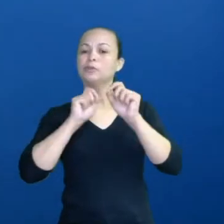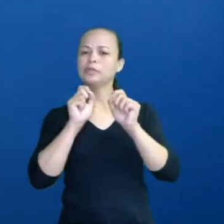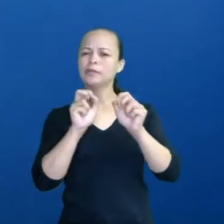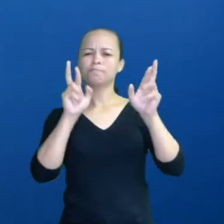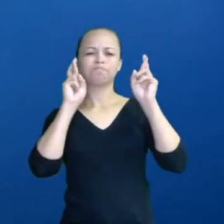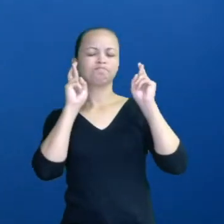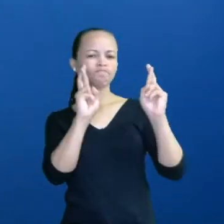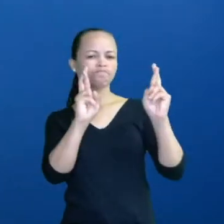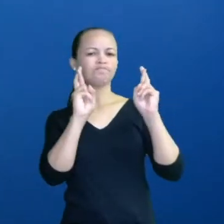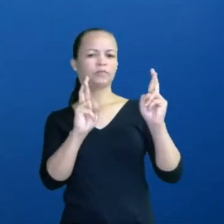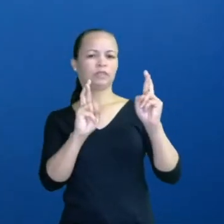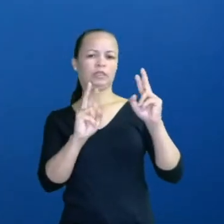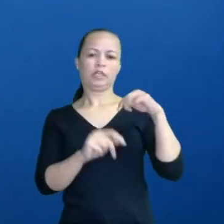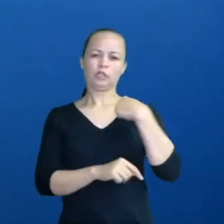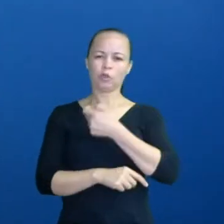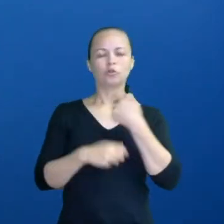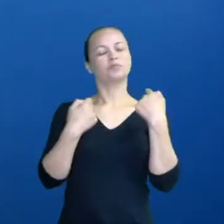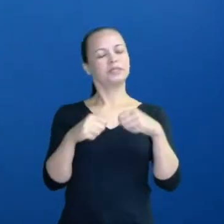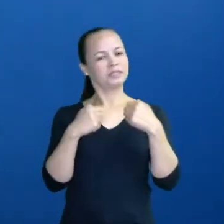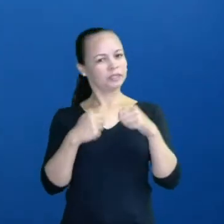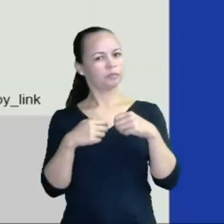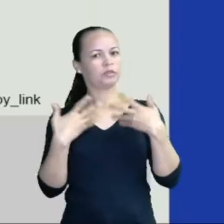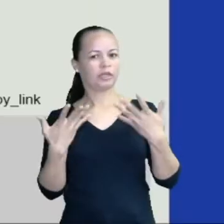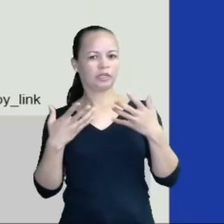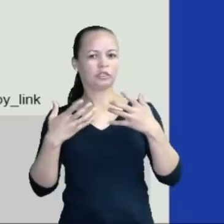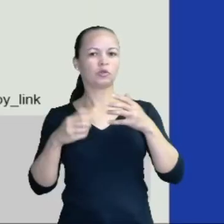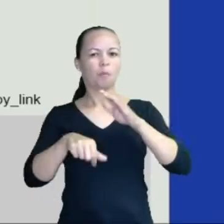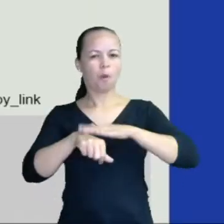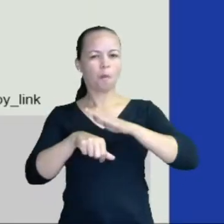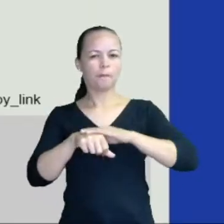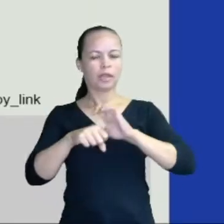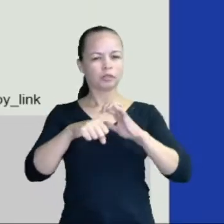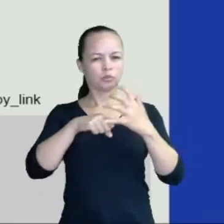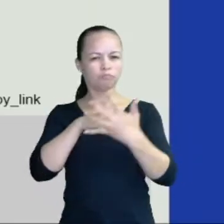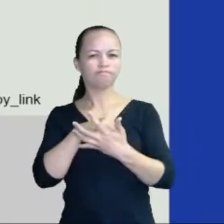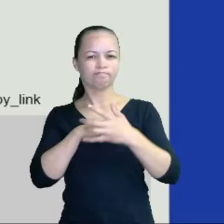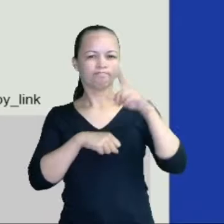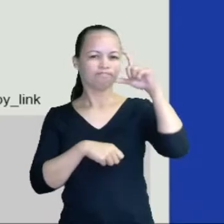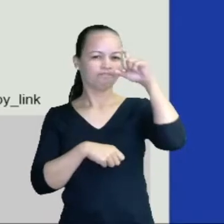tão difícil de pandemia. Vamos ler agora para vocês.